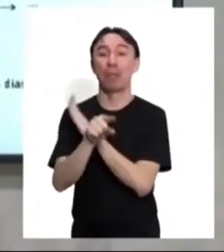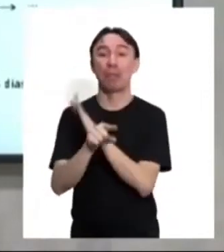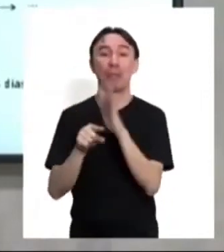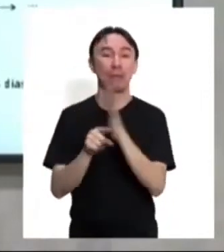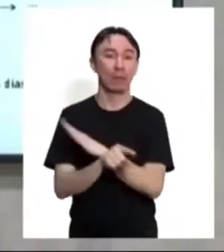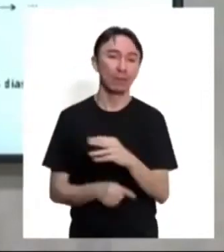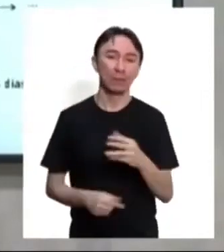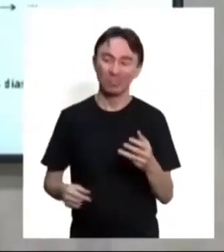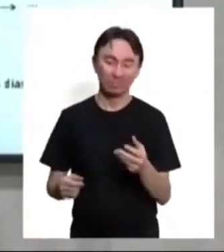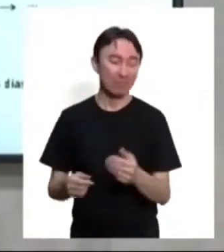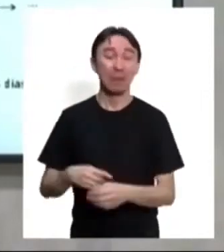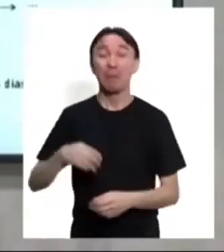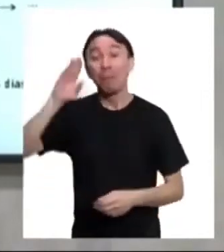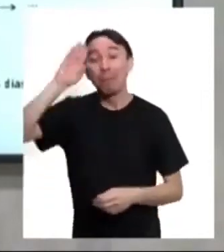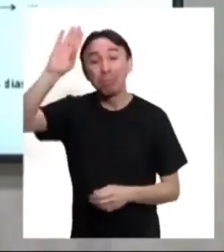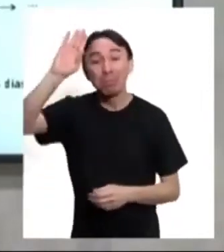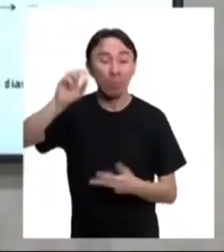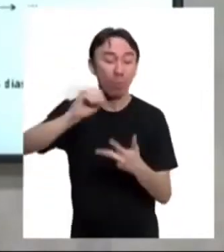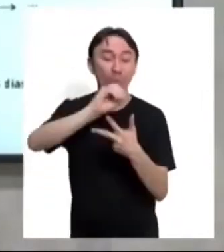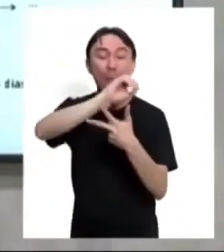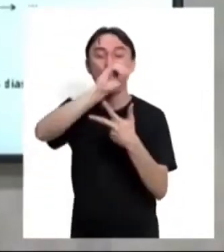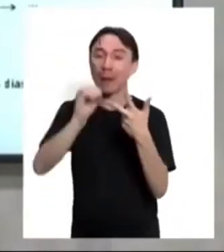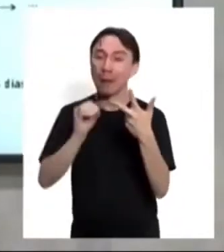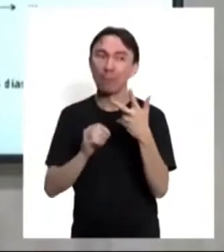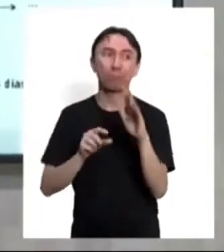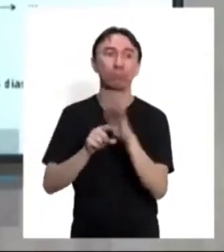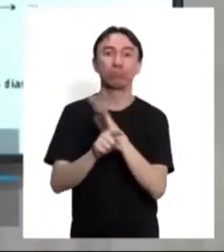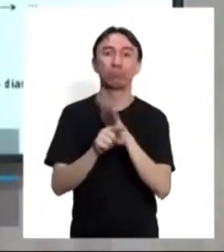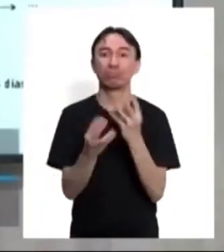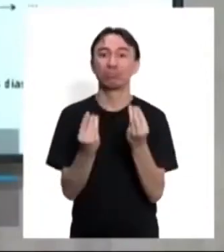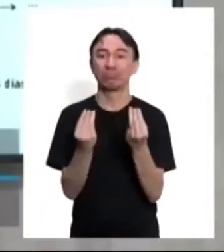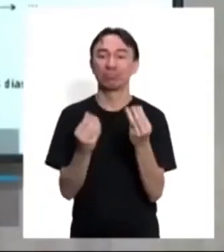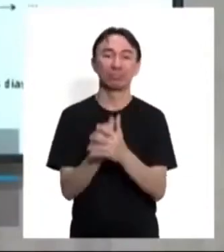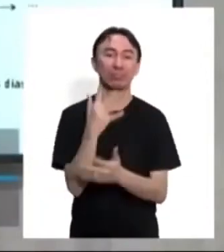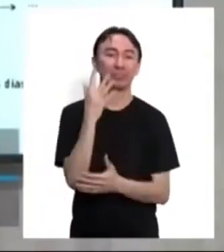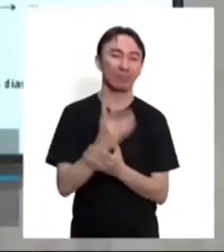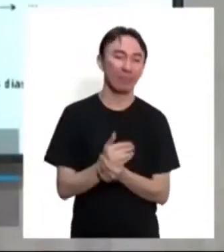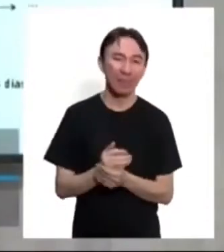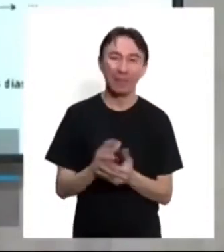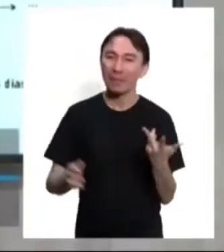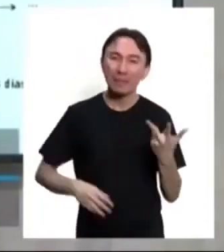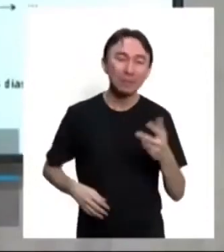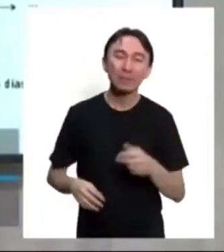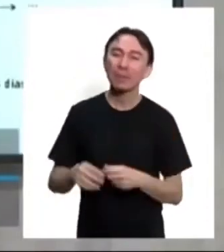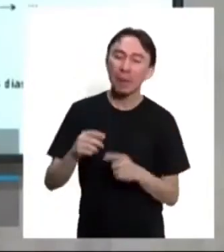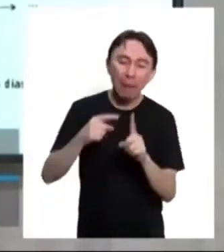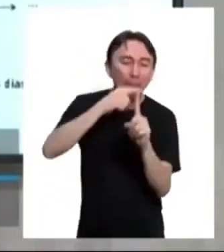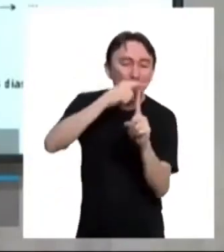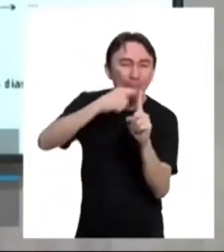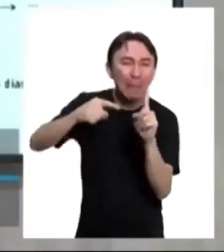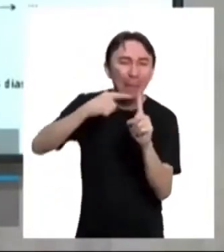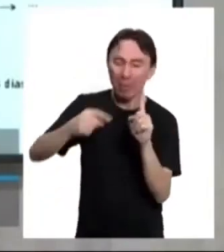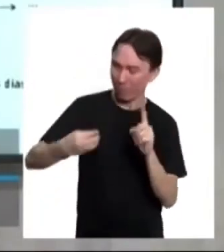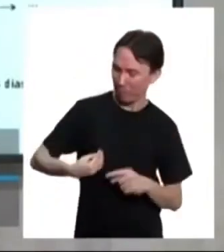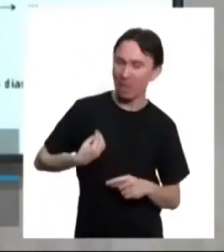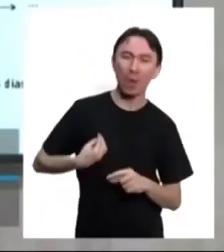Enem. Gente, o que é meia-vida? É um período de semidesintegração do elemento